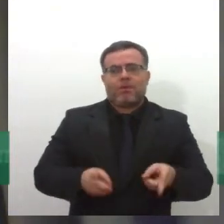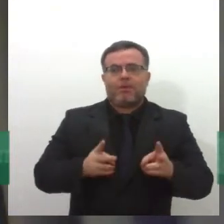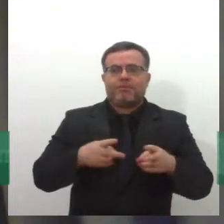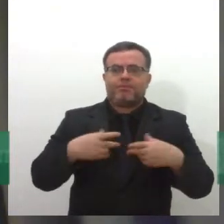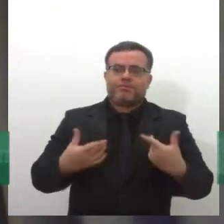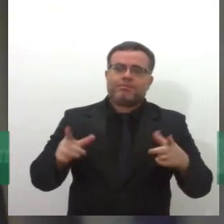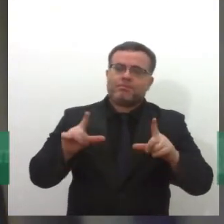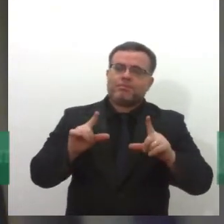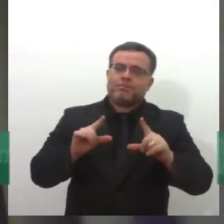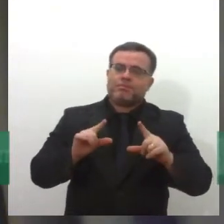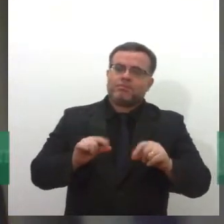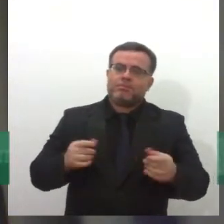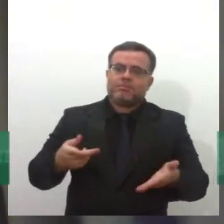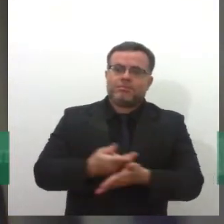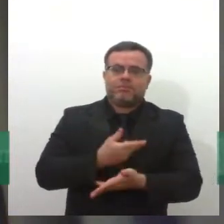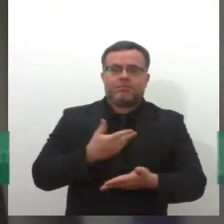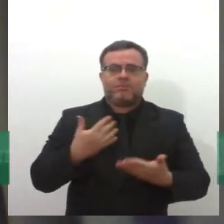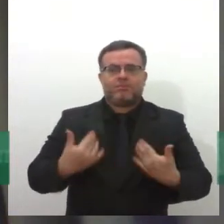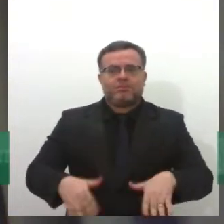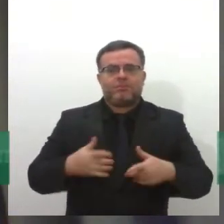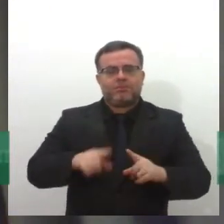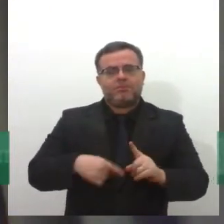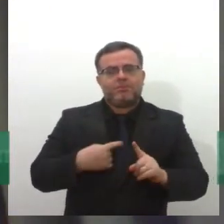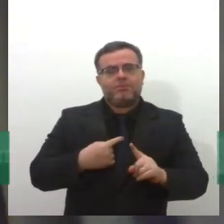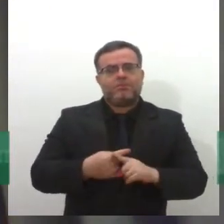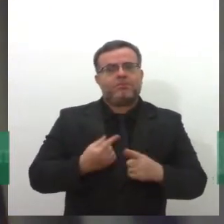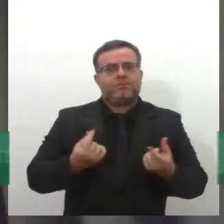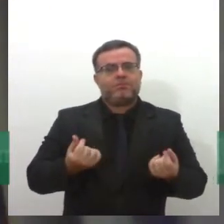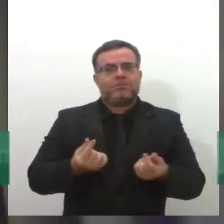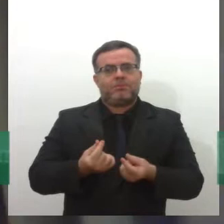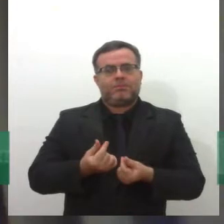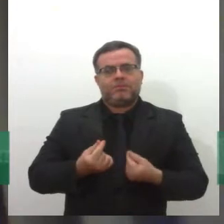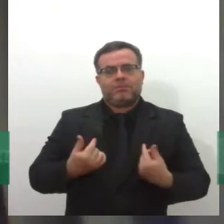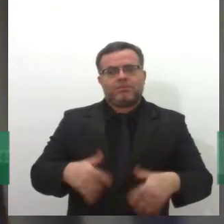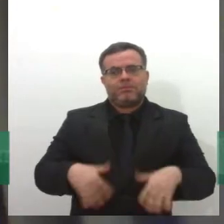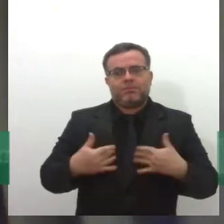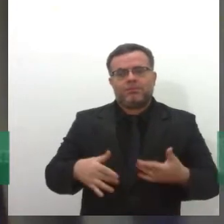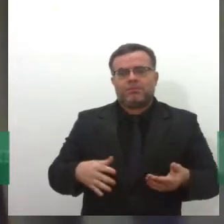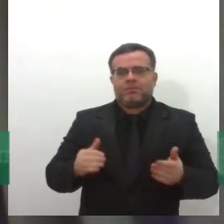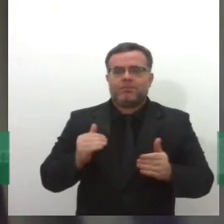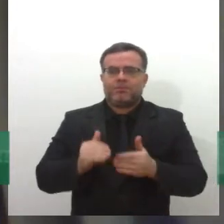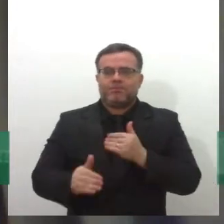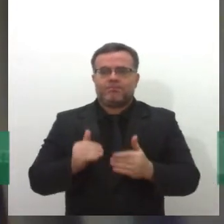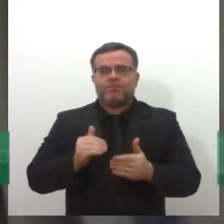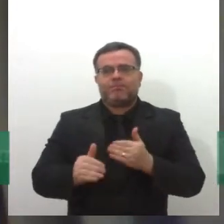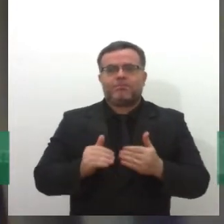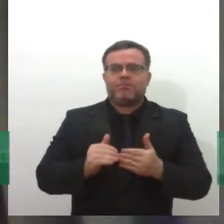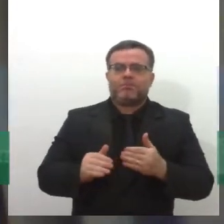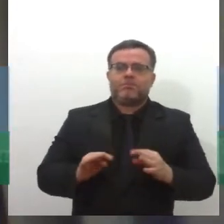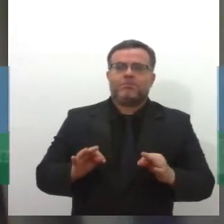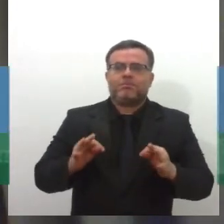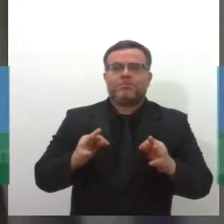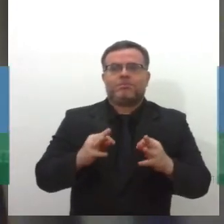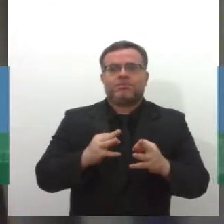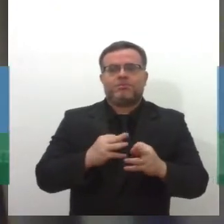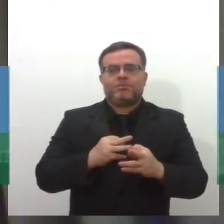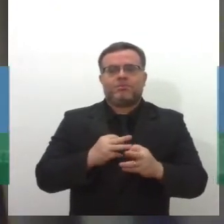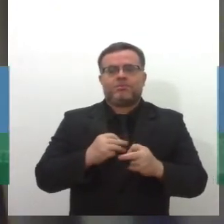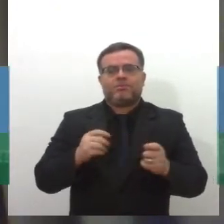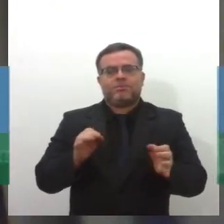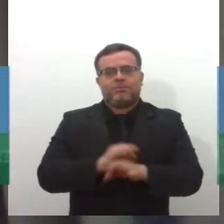reduzir o impacto de aumento de preços, né? De uma forma que não seja artificial, que é o ponto do próximo PL.